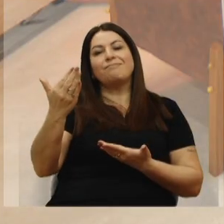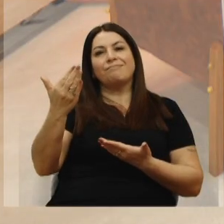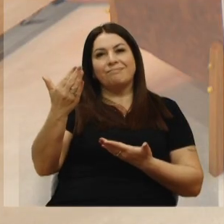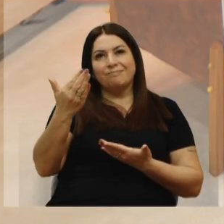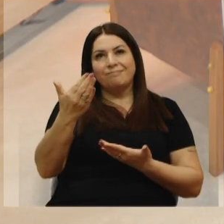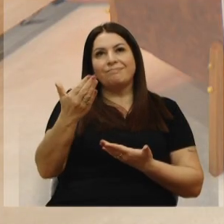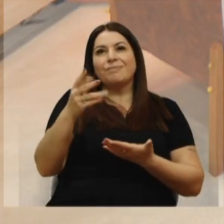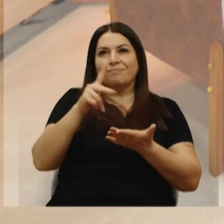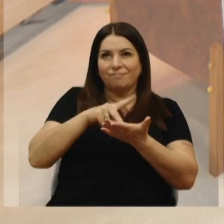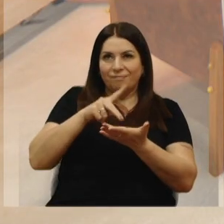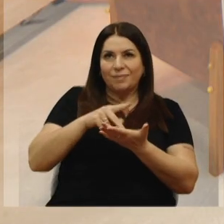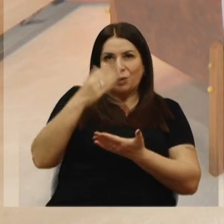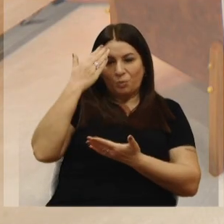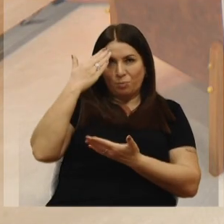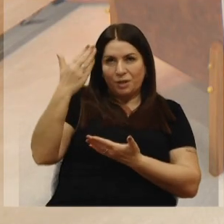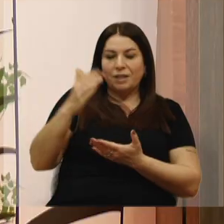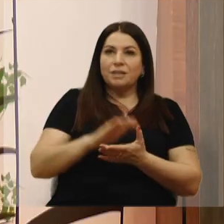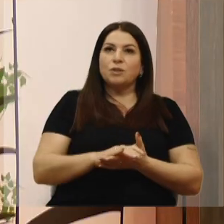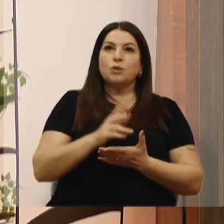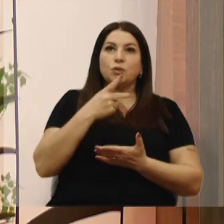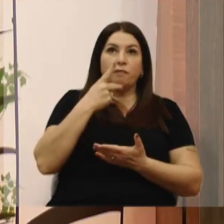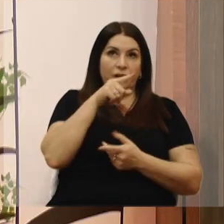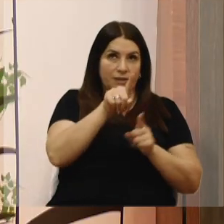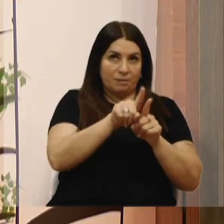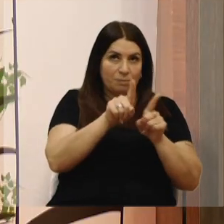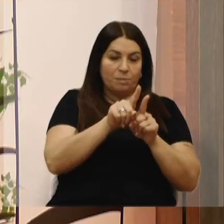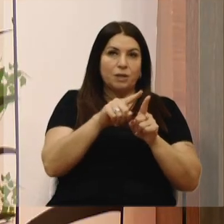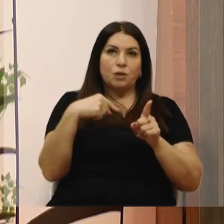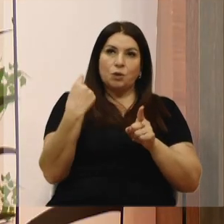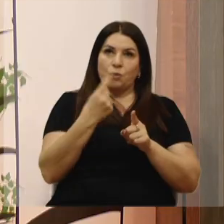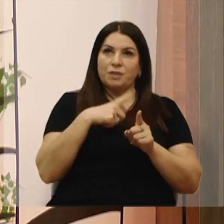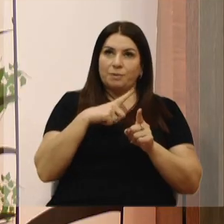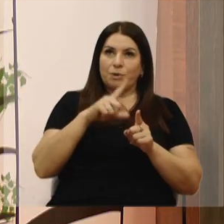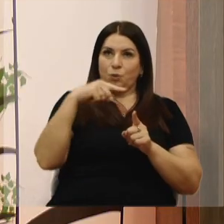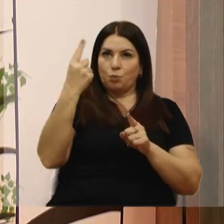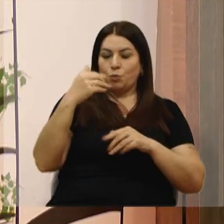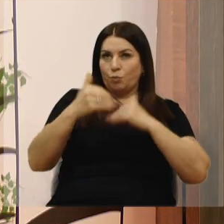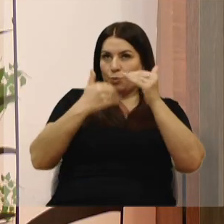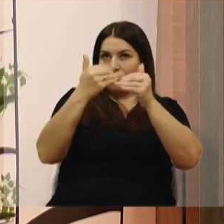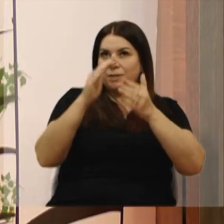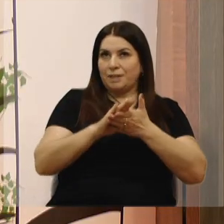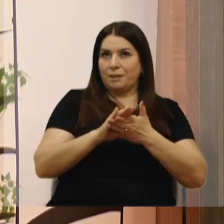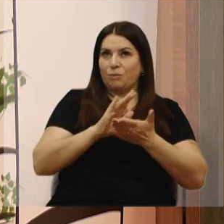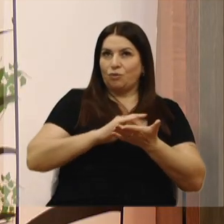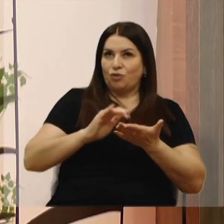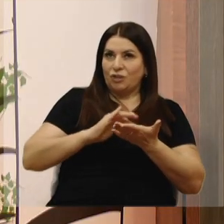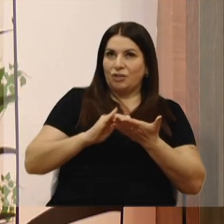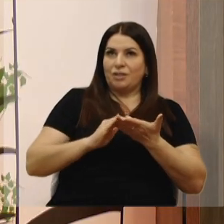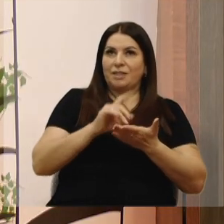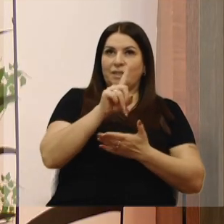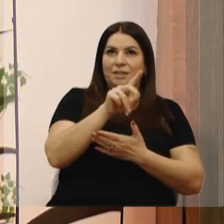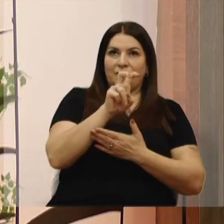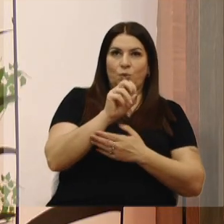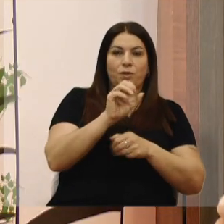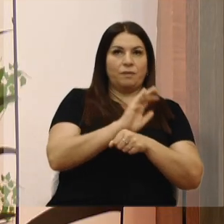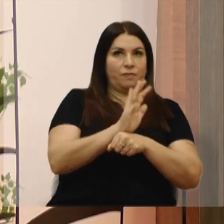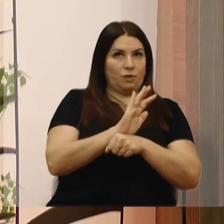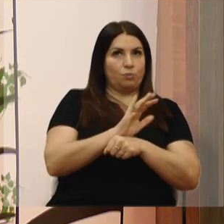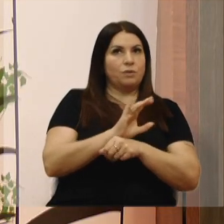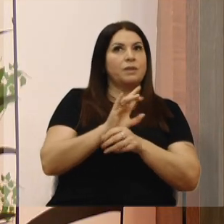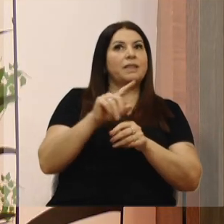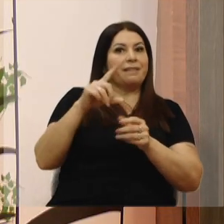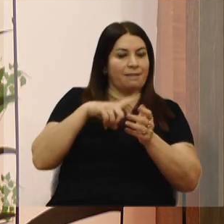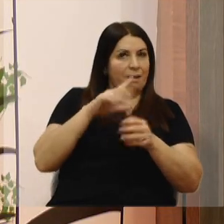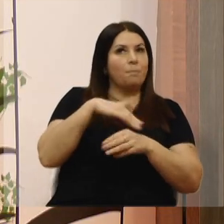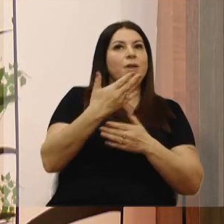agradecer imensamente mesmo. Obrigado. E só fazer a menção, nós estamos então num outro processo de digitalização dos 150